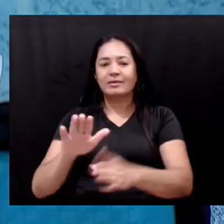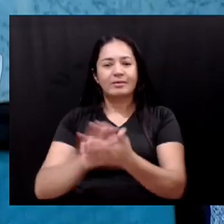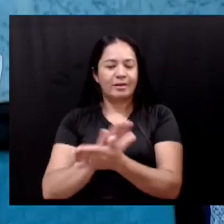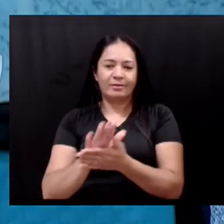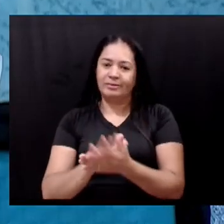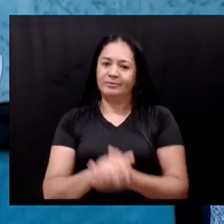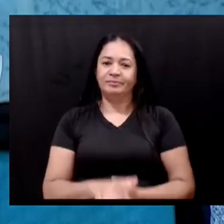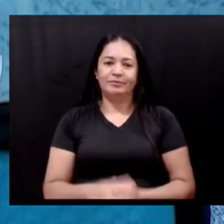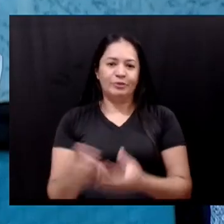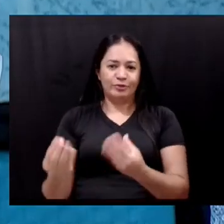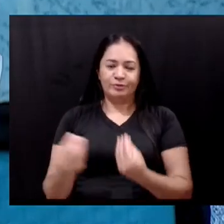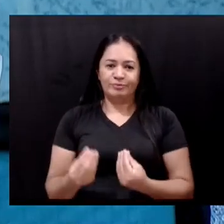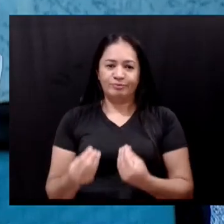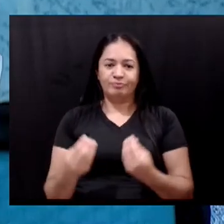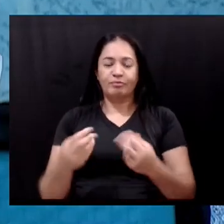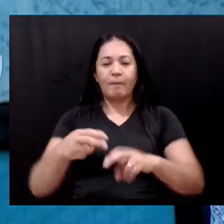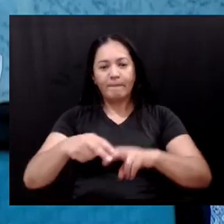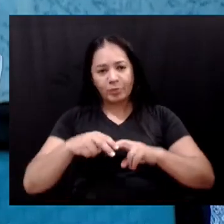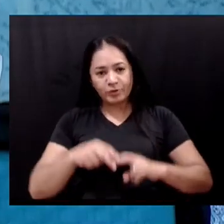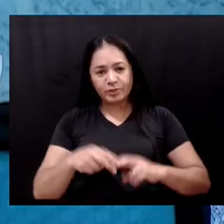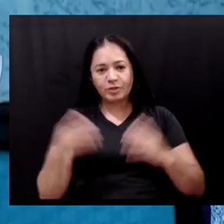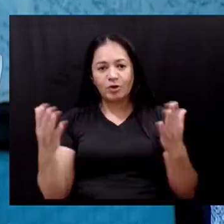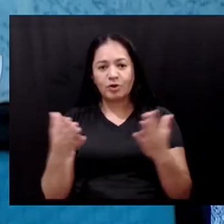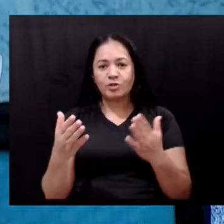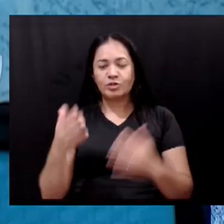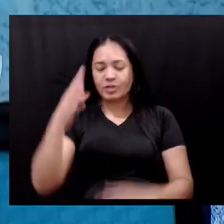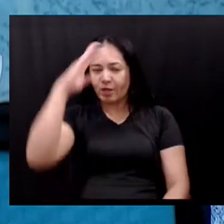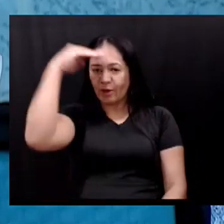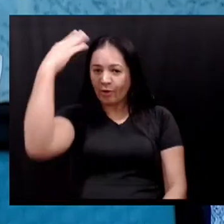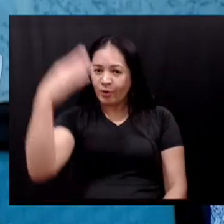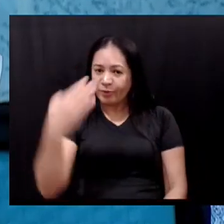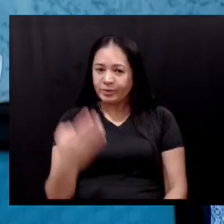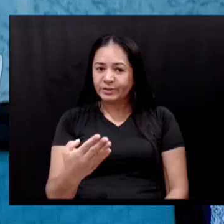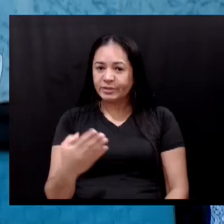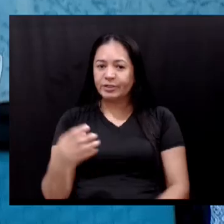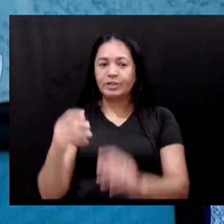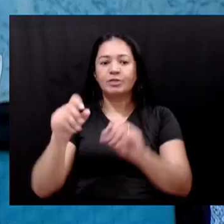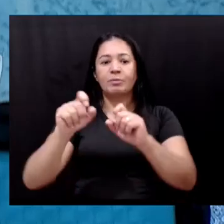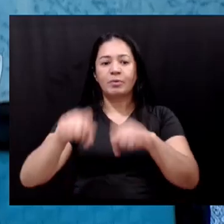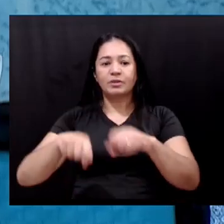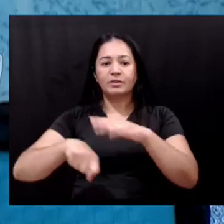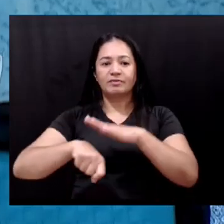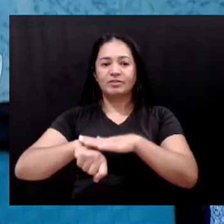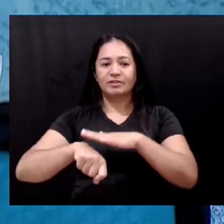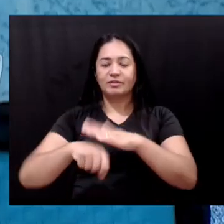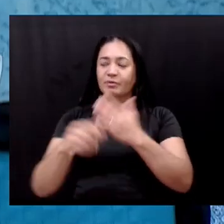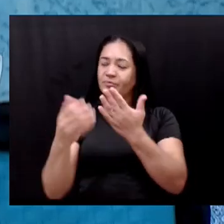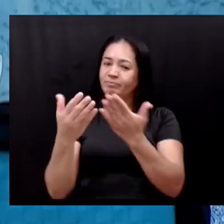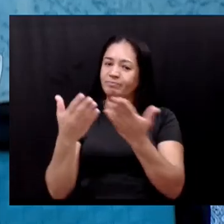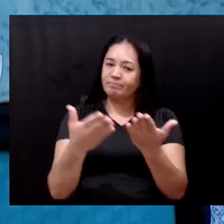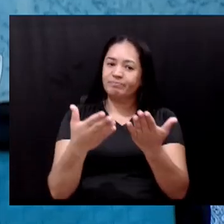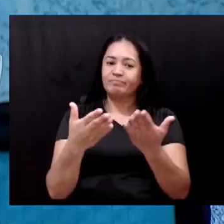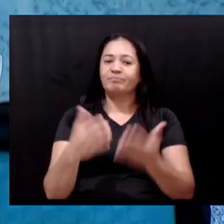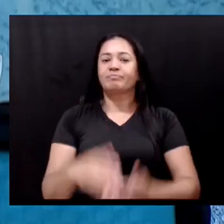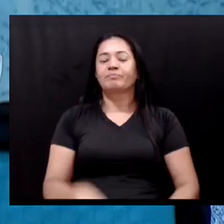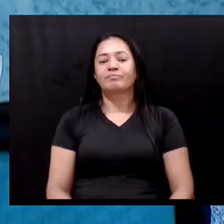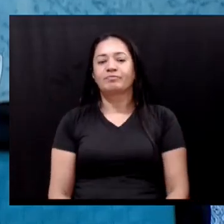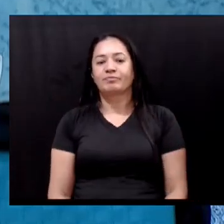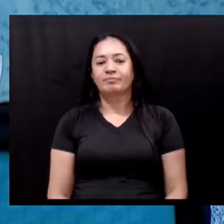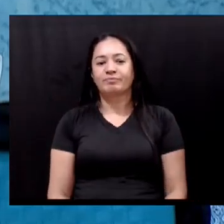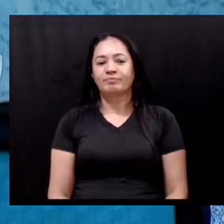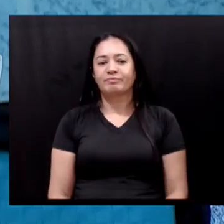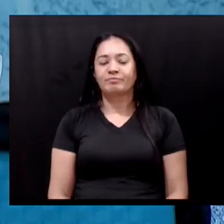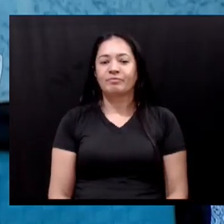esse é uma singela homenagem que a gente poderia fazer para você, depois de tantos anos